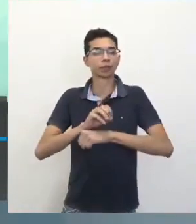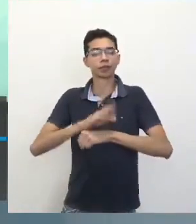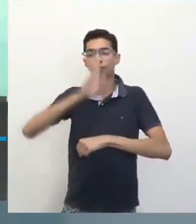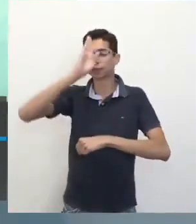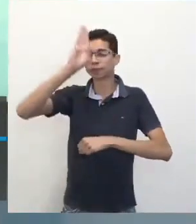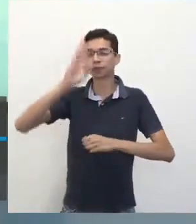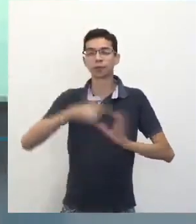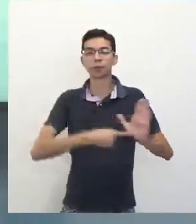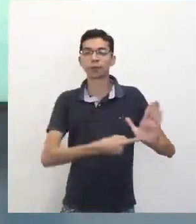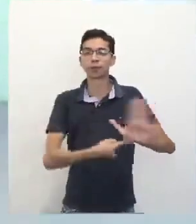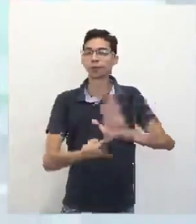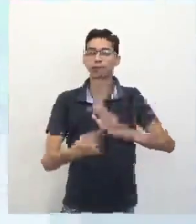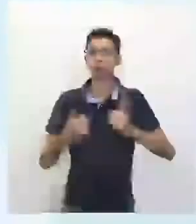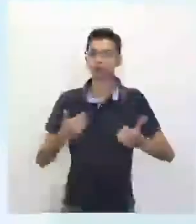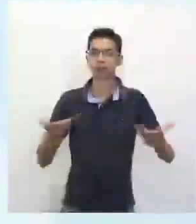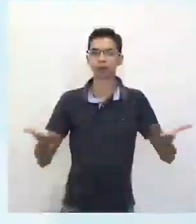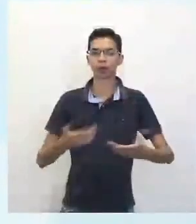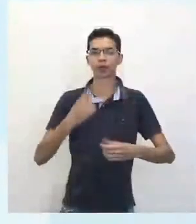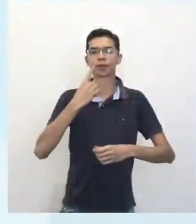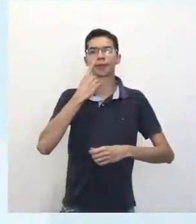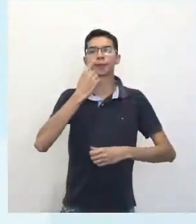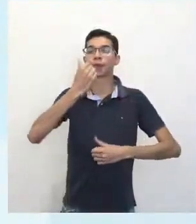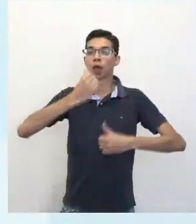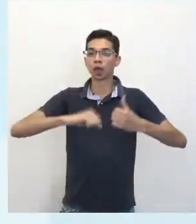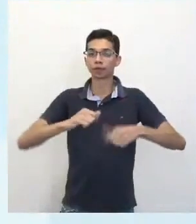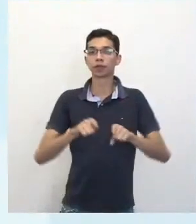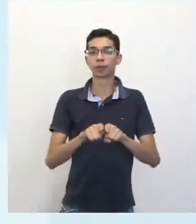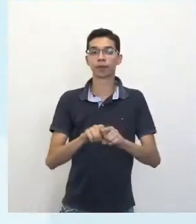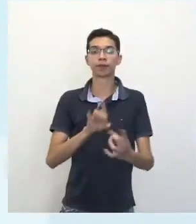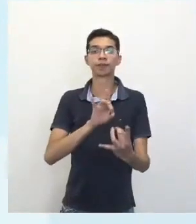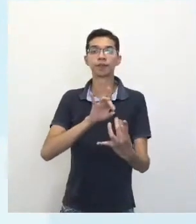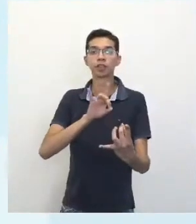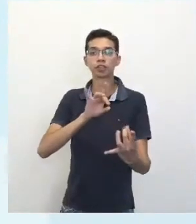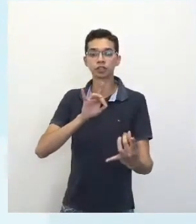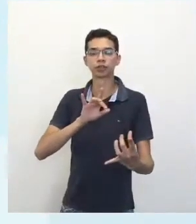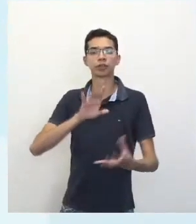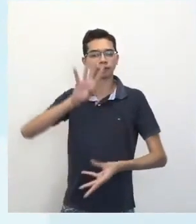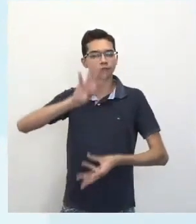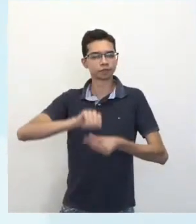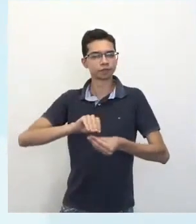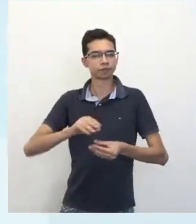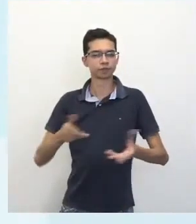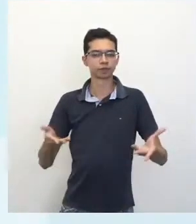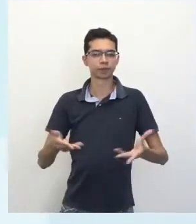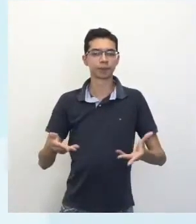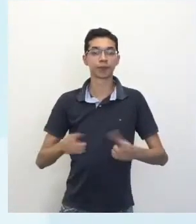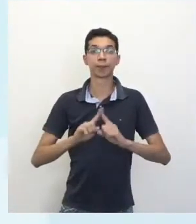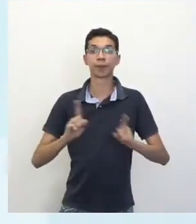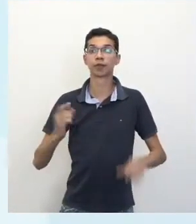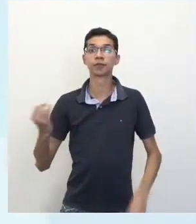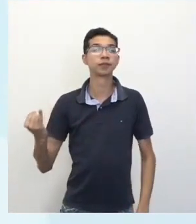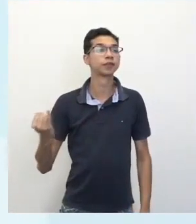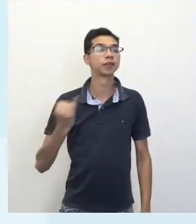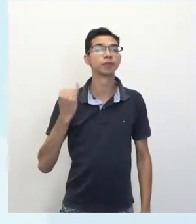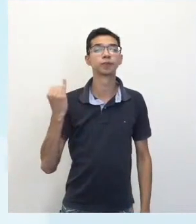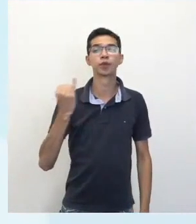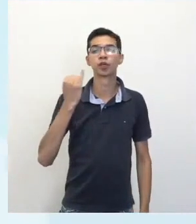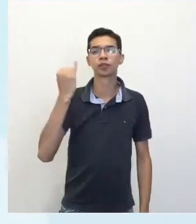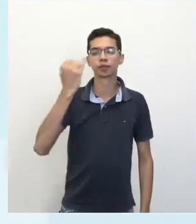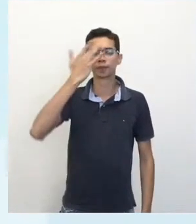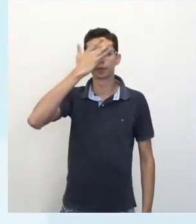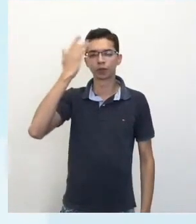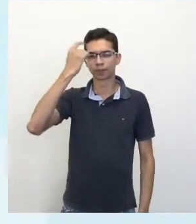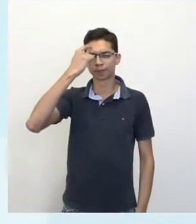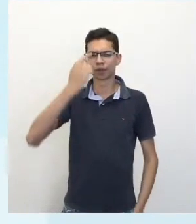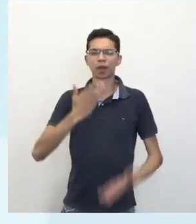tá? Avaliação e feedback, que é a parte final, mas é sumamente importante. As pessoas às vezes, né, falam assim, acabou, né?